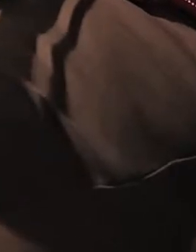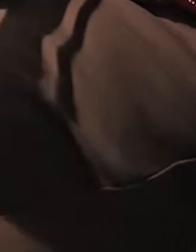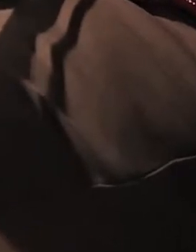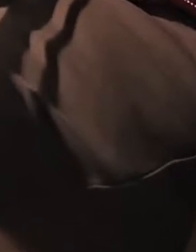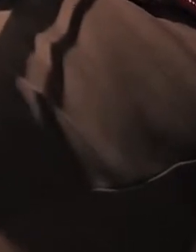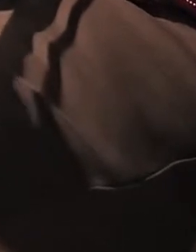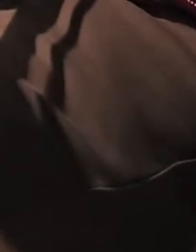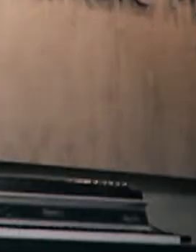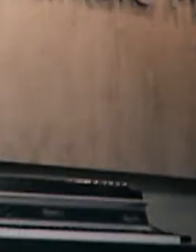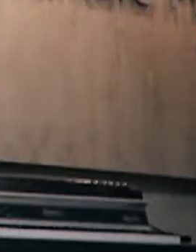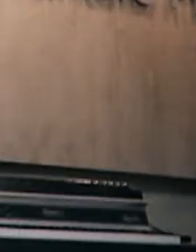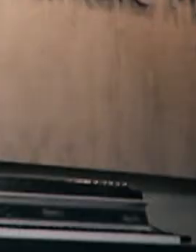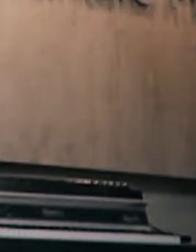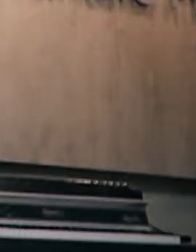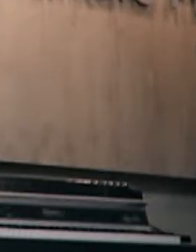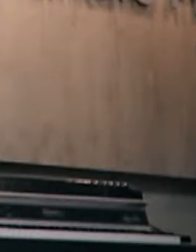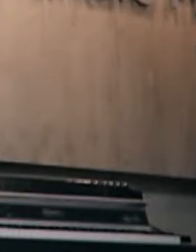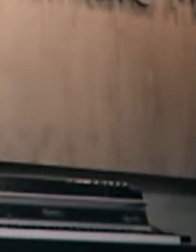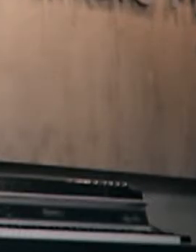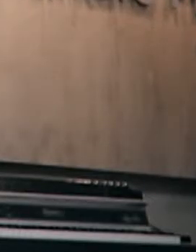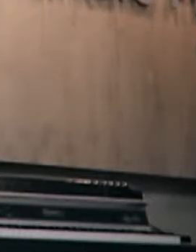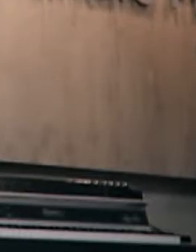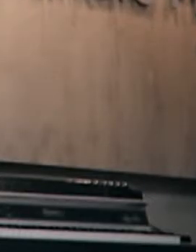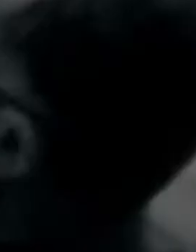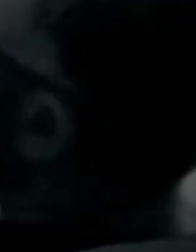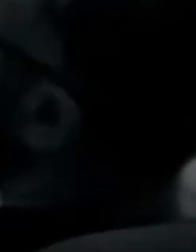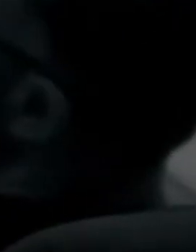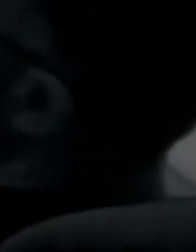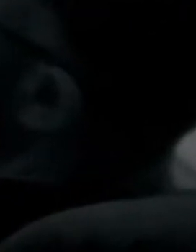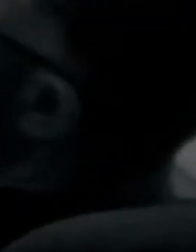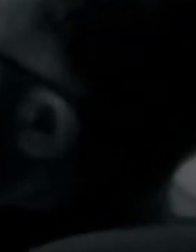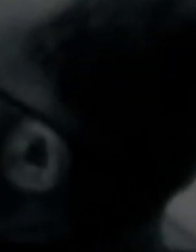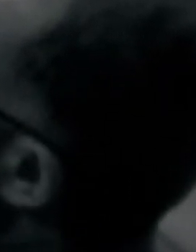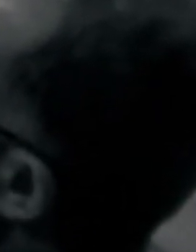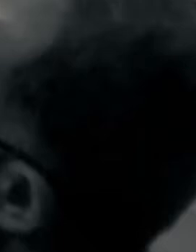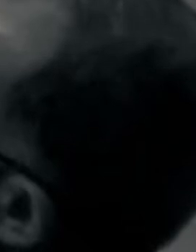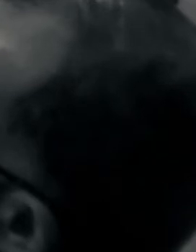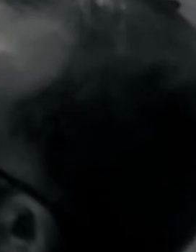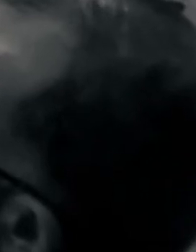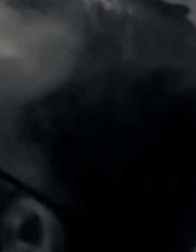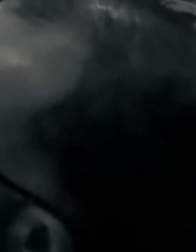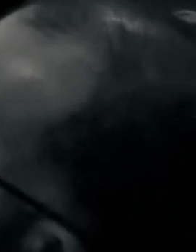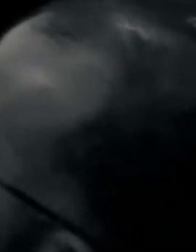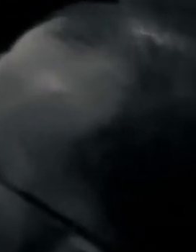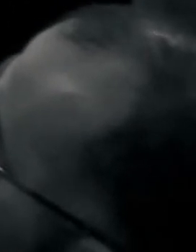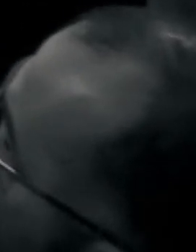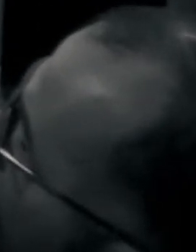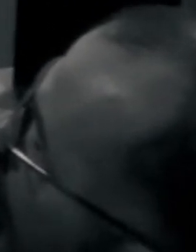Quem vem lá vai falar o ar.